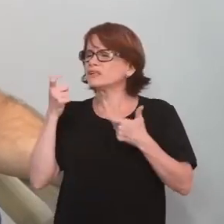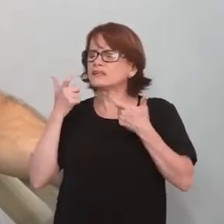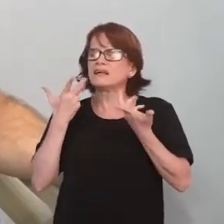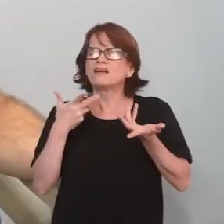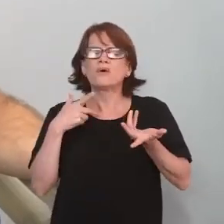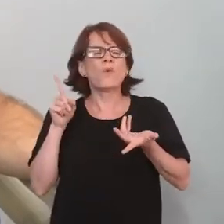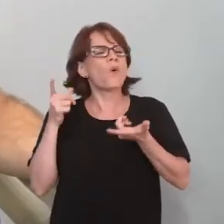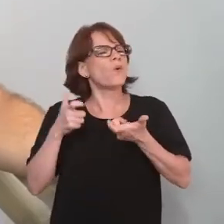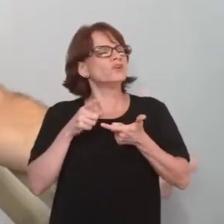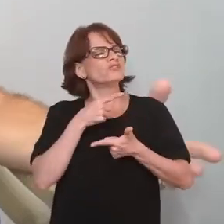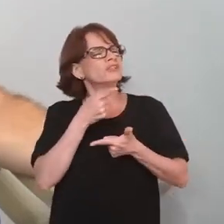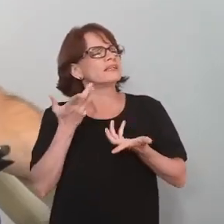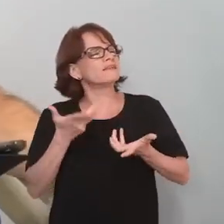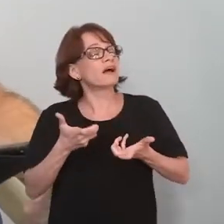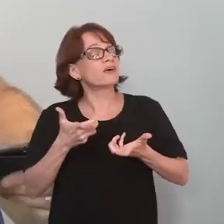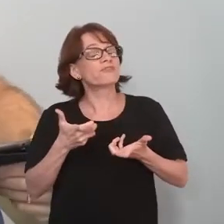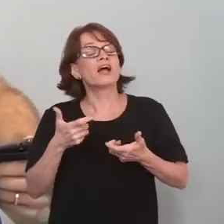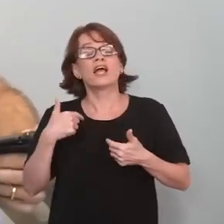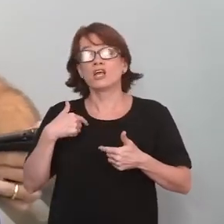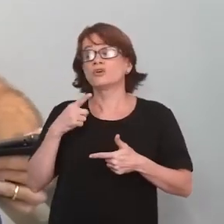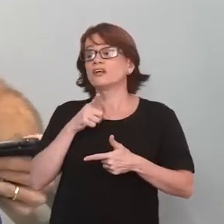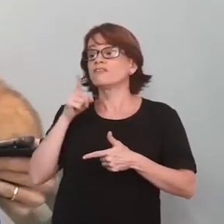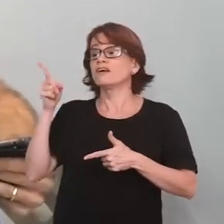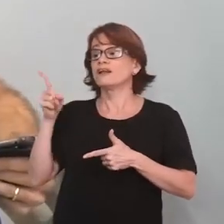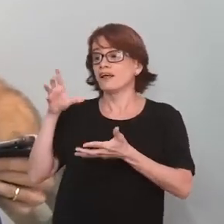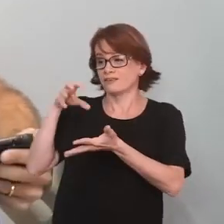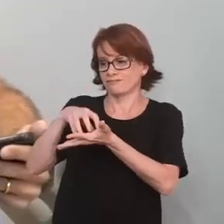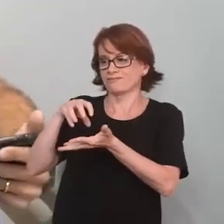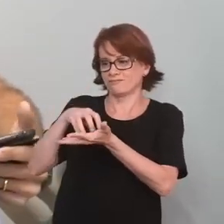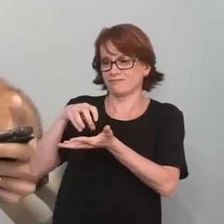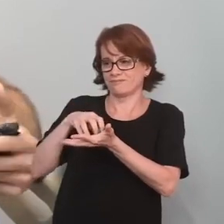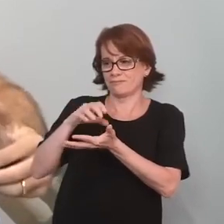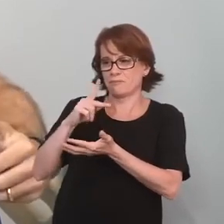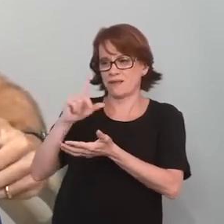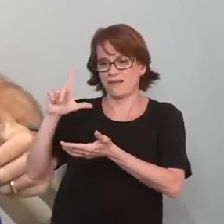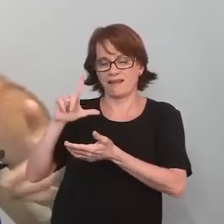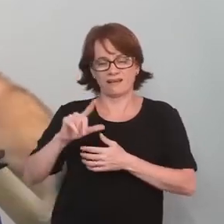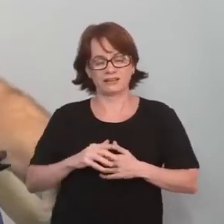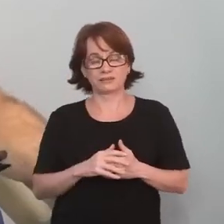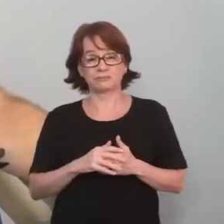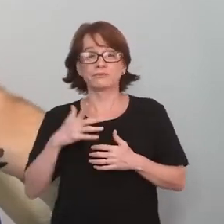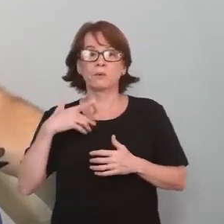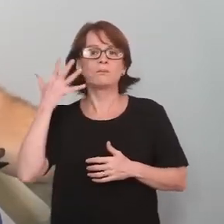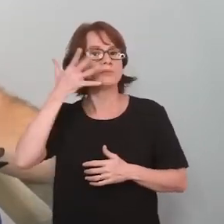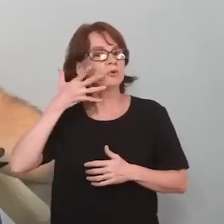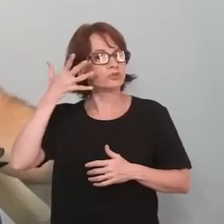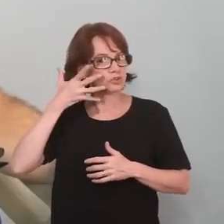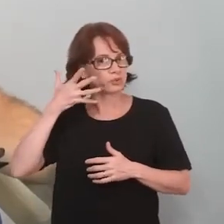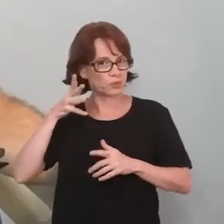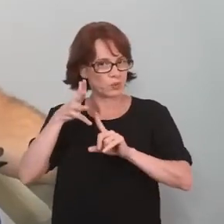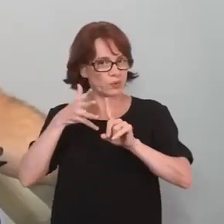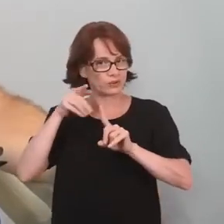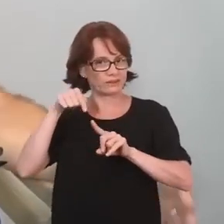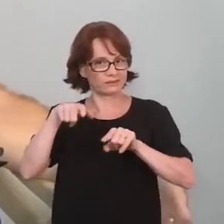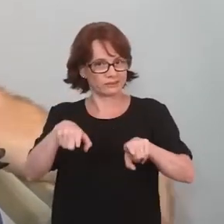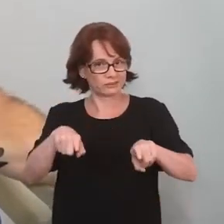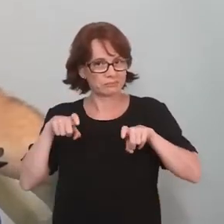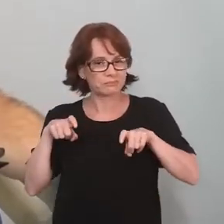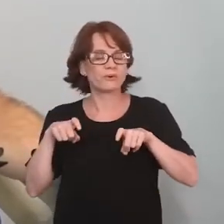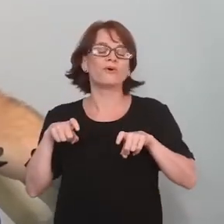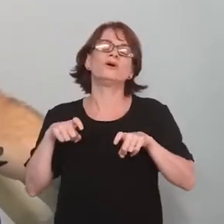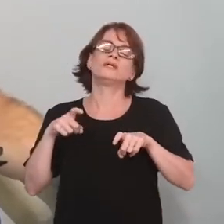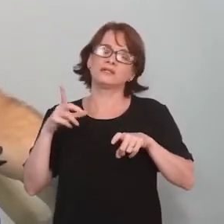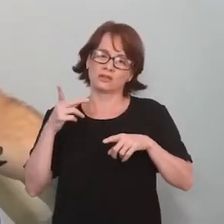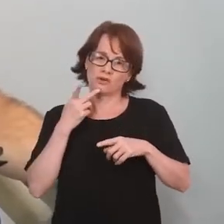Liberal. E depois eu fui lá de noite e a gente teve a oportunidade de celebrar. No meu discurso de posse aqui eu falei que a gente dividiu as agruras e a vitória